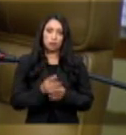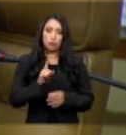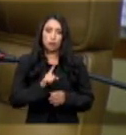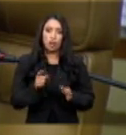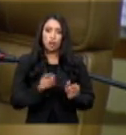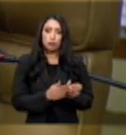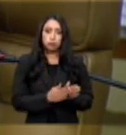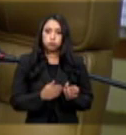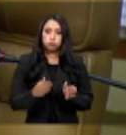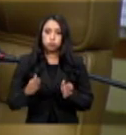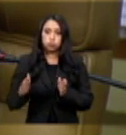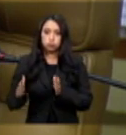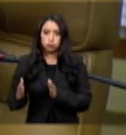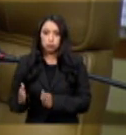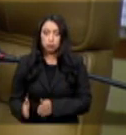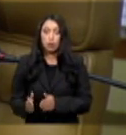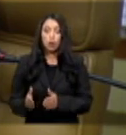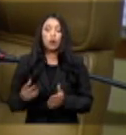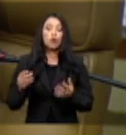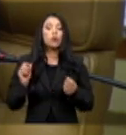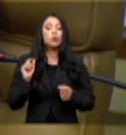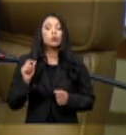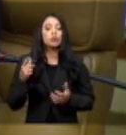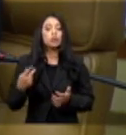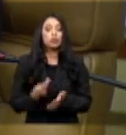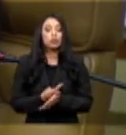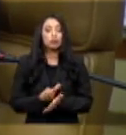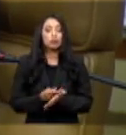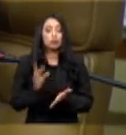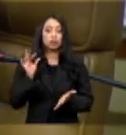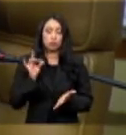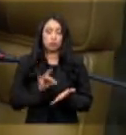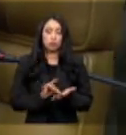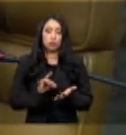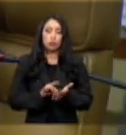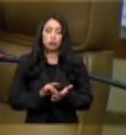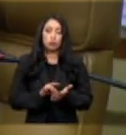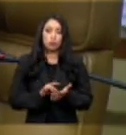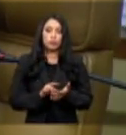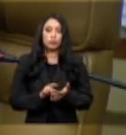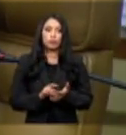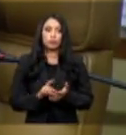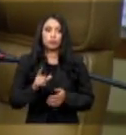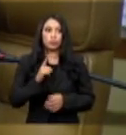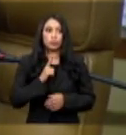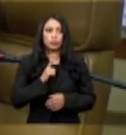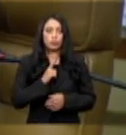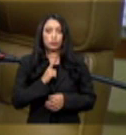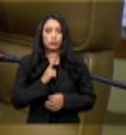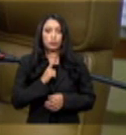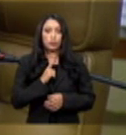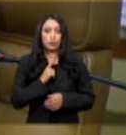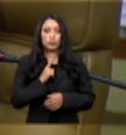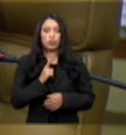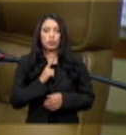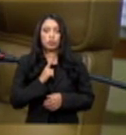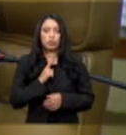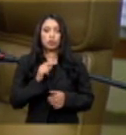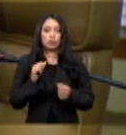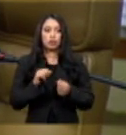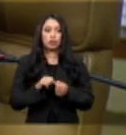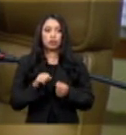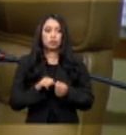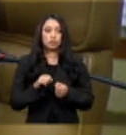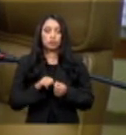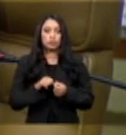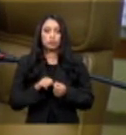prorrogação, mas as condições em que ela se dê validamente nos termos dos dispositivos questionados. Ainda faço anotação,